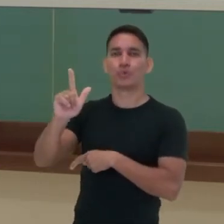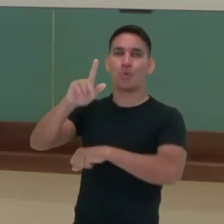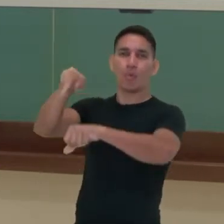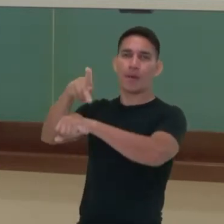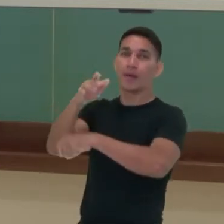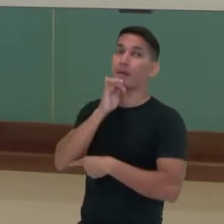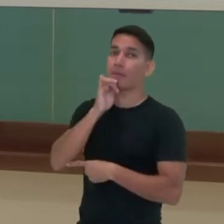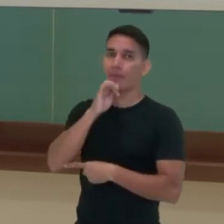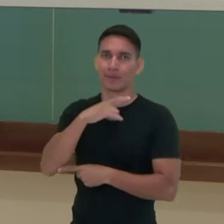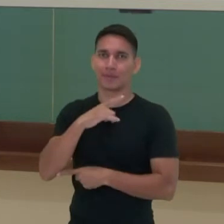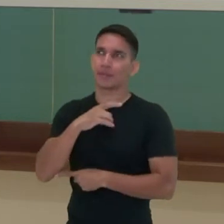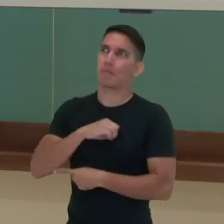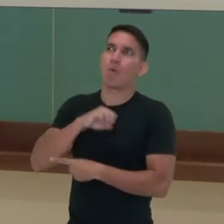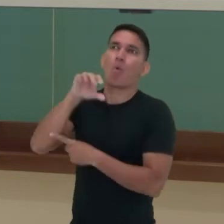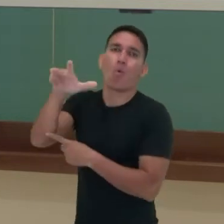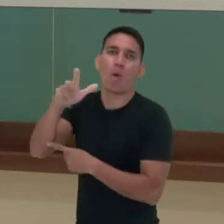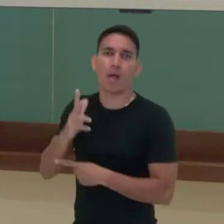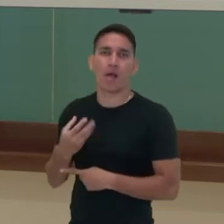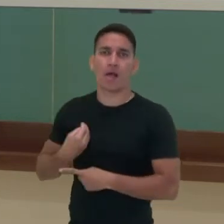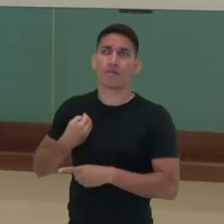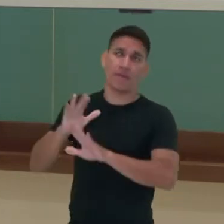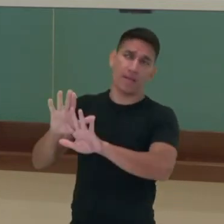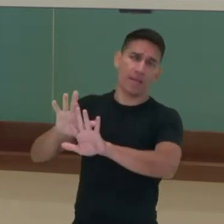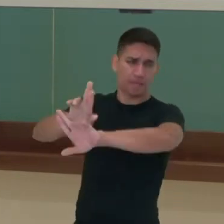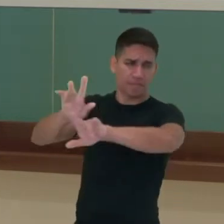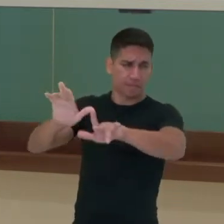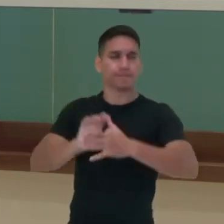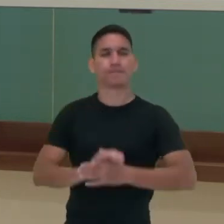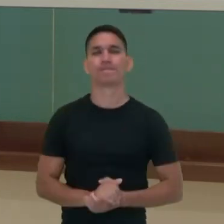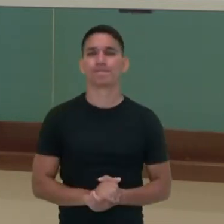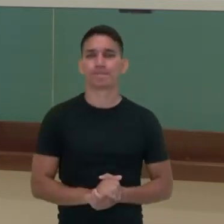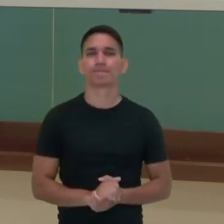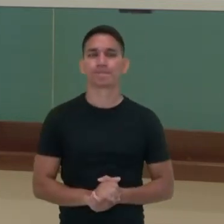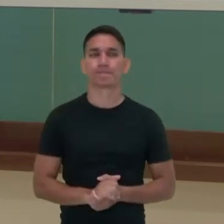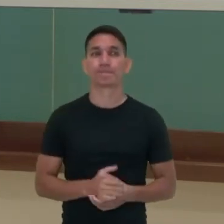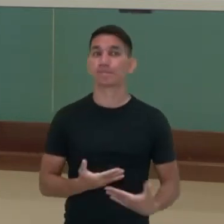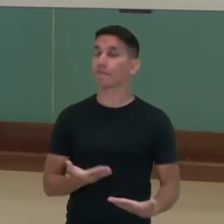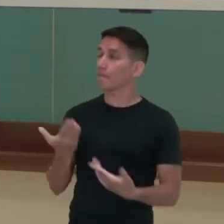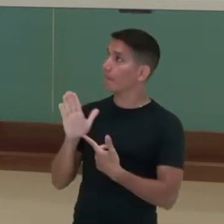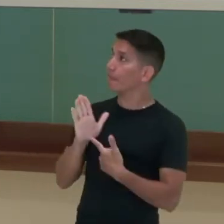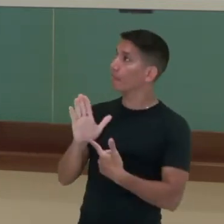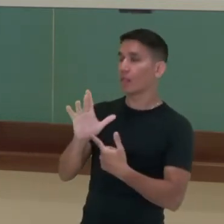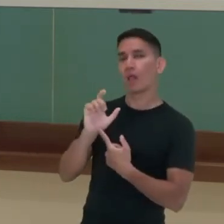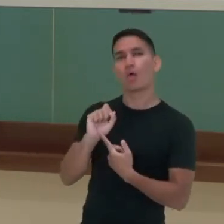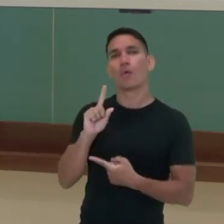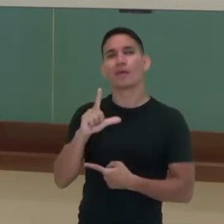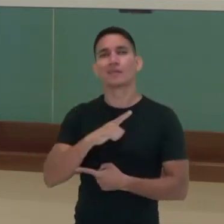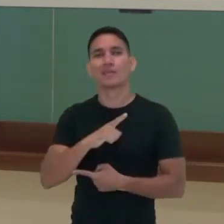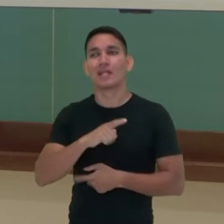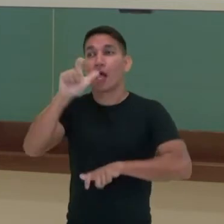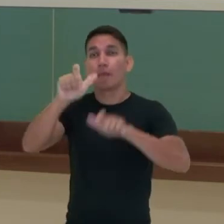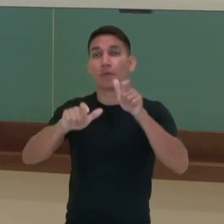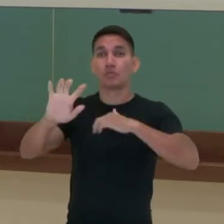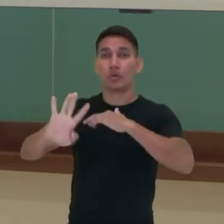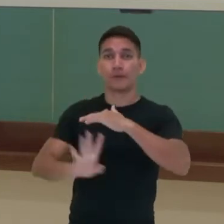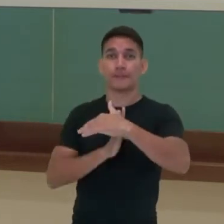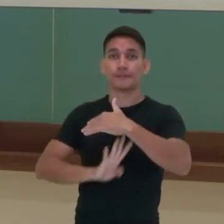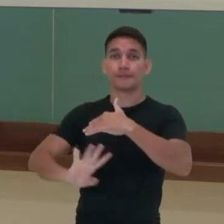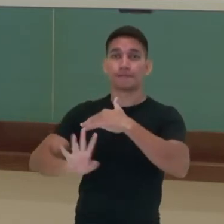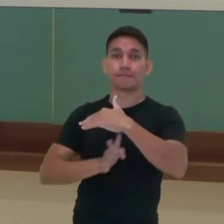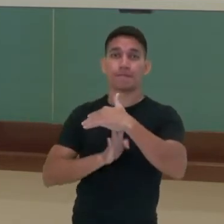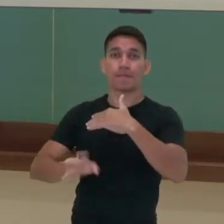Como, por exemplo, Portugal, e assim vai. Muito bem. Então, temos aqui, ó, o imigrante, né, na questão aí de